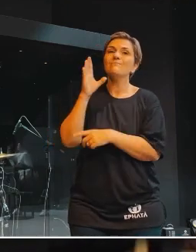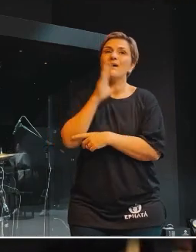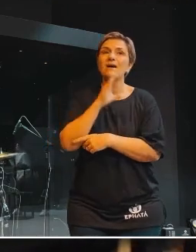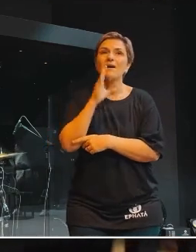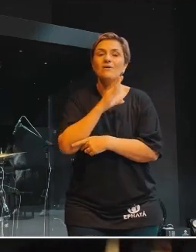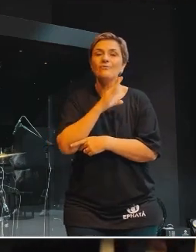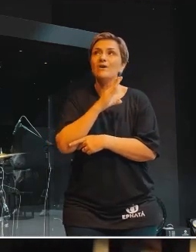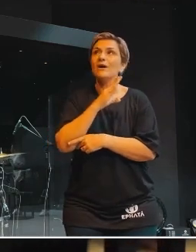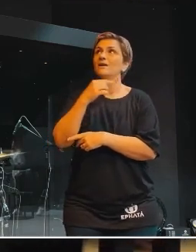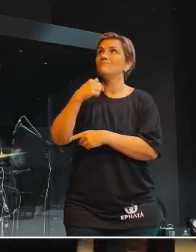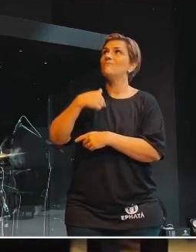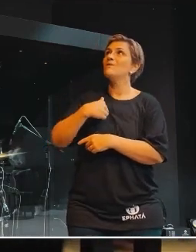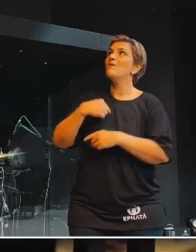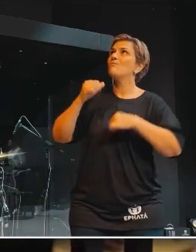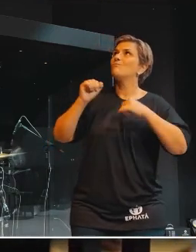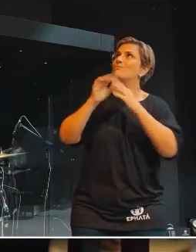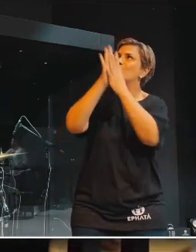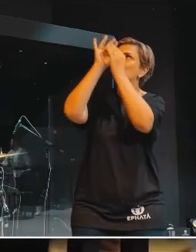o